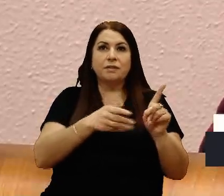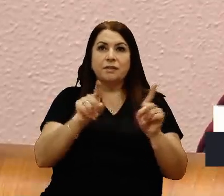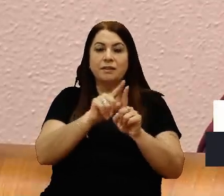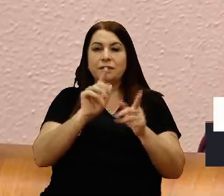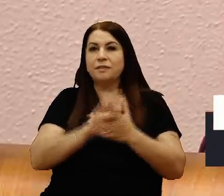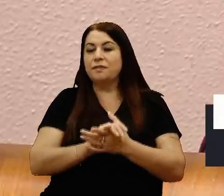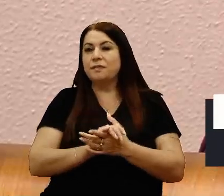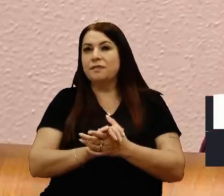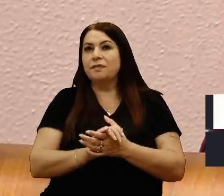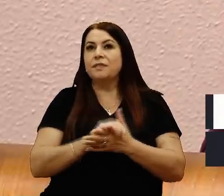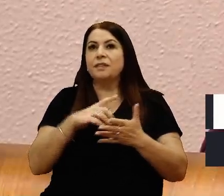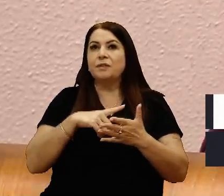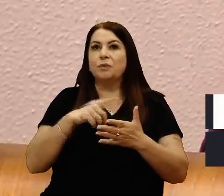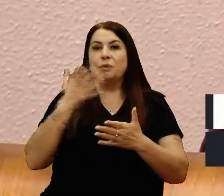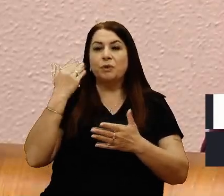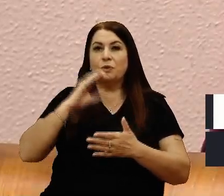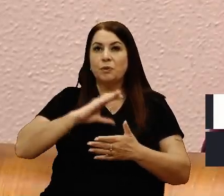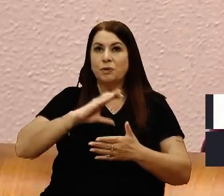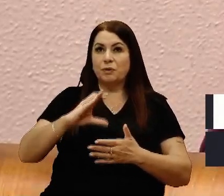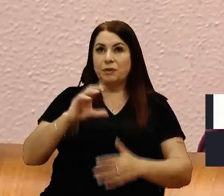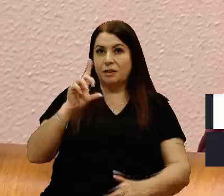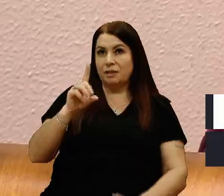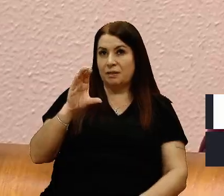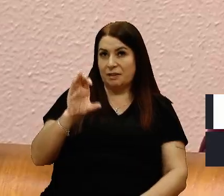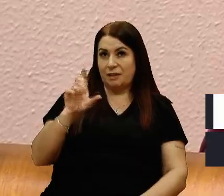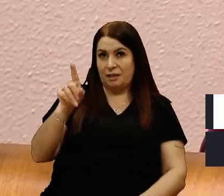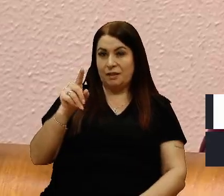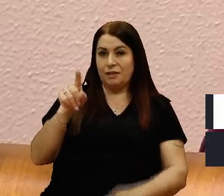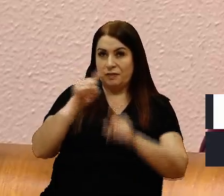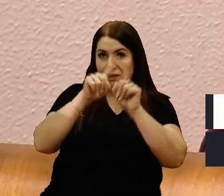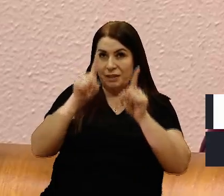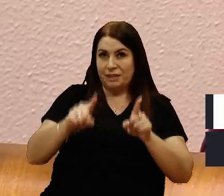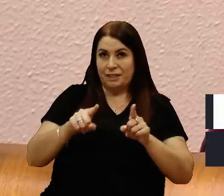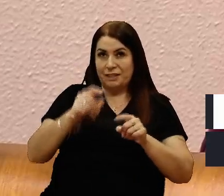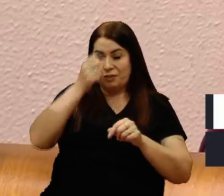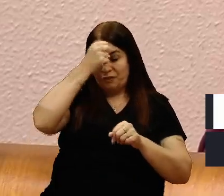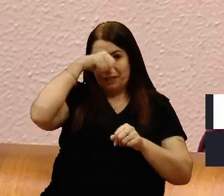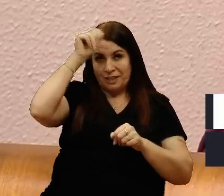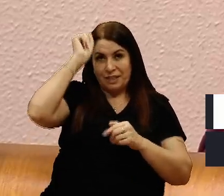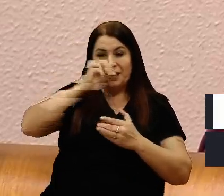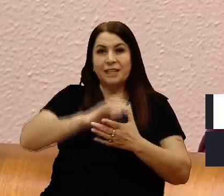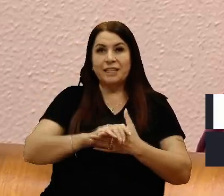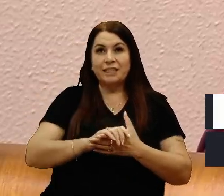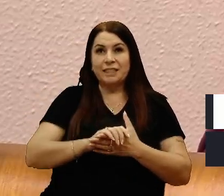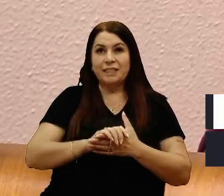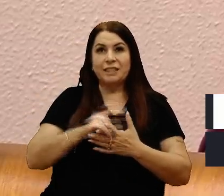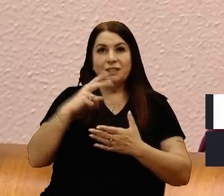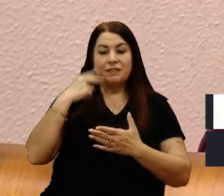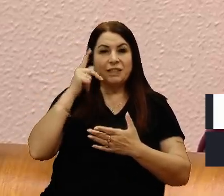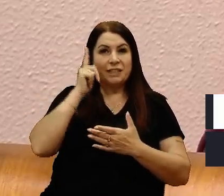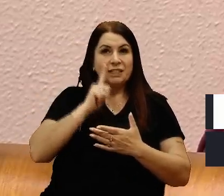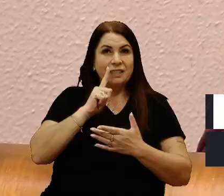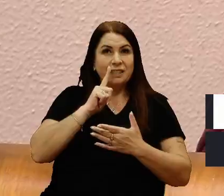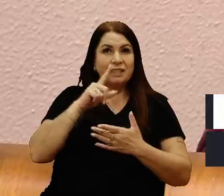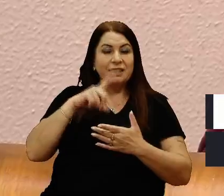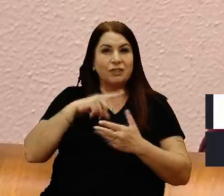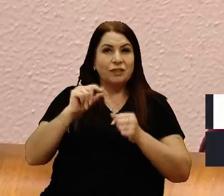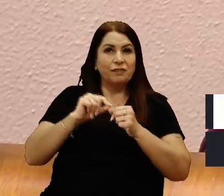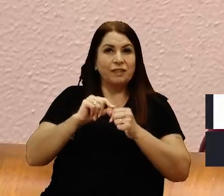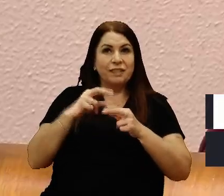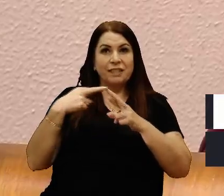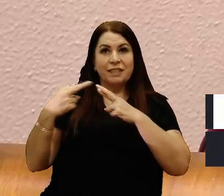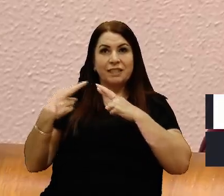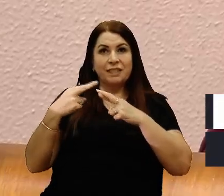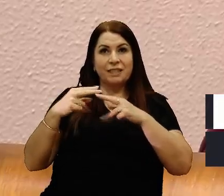Camardello, que quando eu era coordenadora do DCE, o senhor era funcionário da Universidade de Caxias do Sul, o vereador Lucas era quem tinha que fazer a relação com o